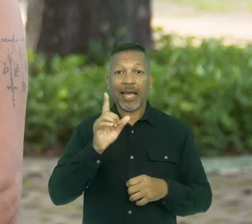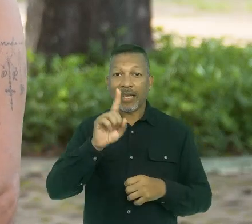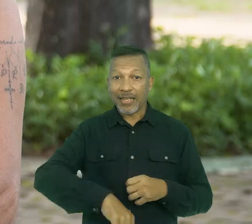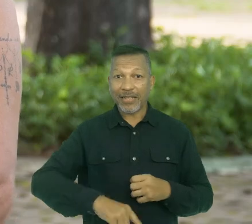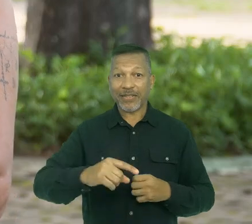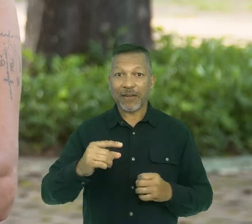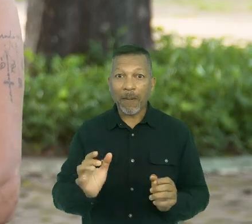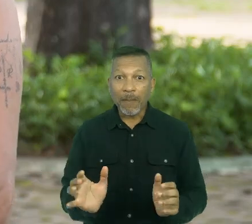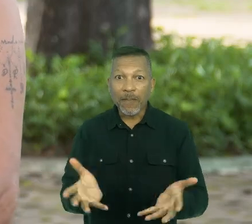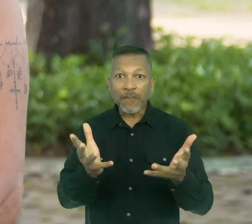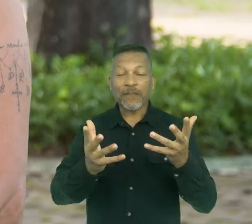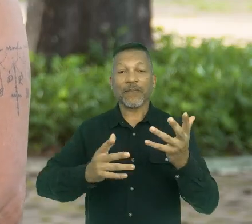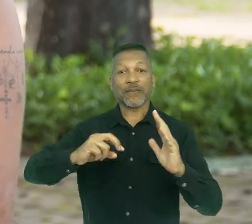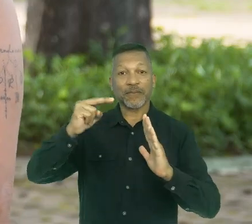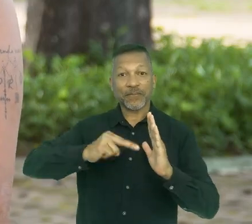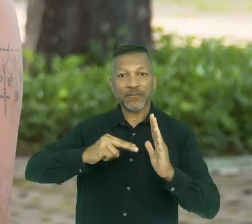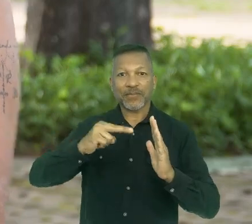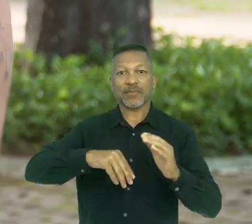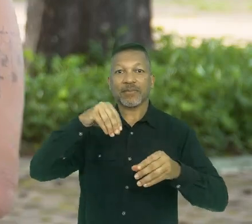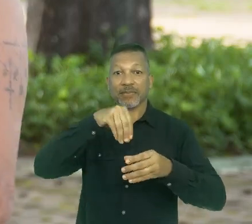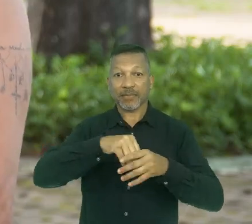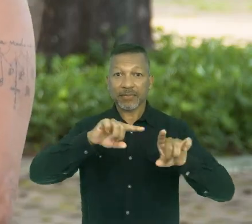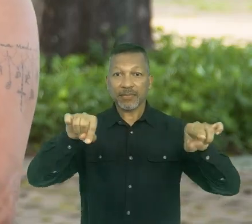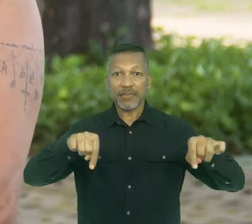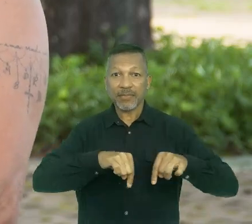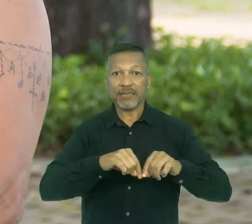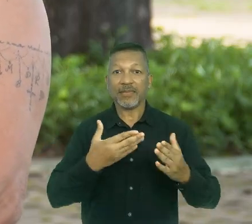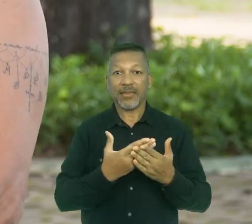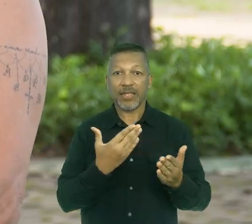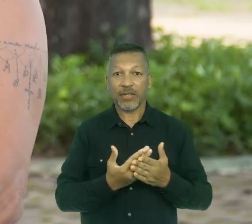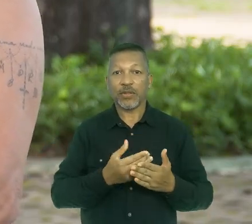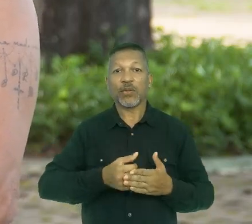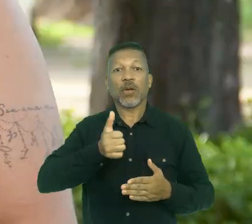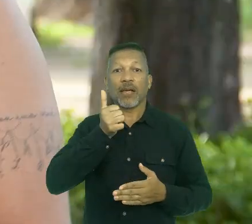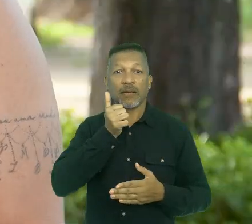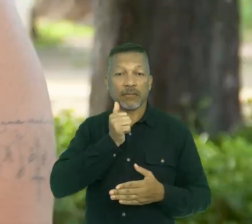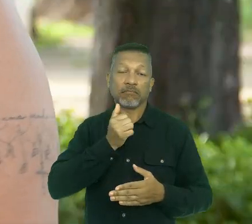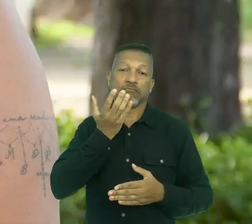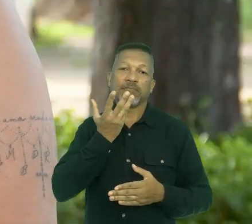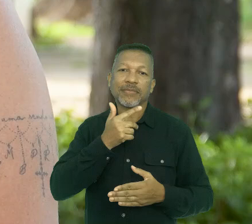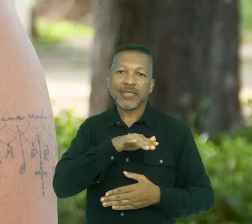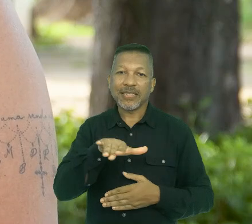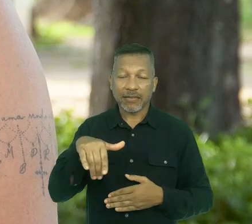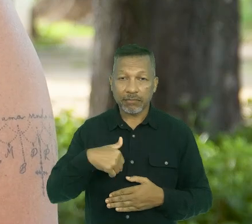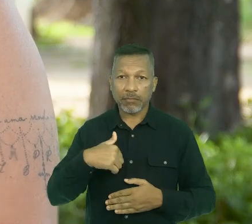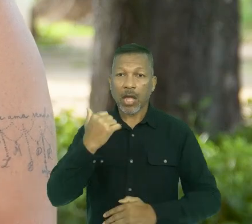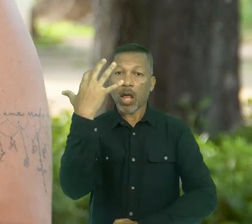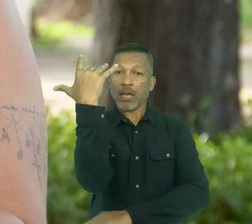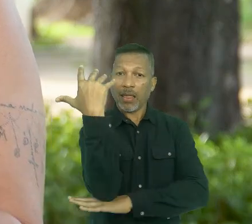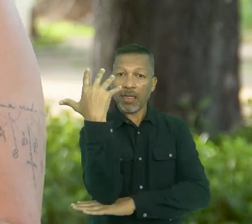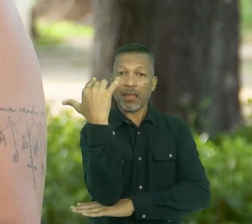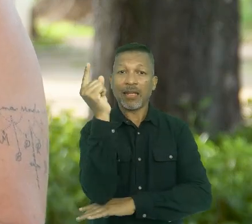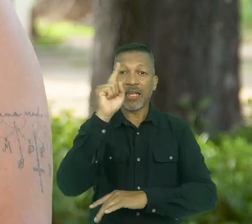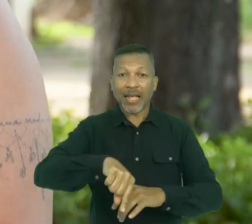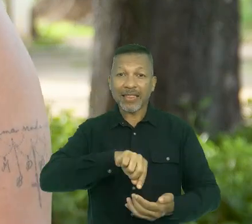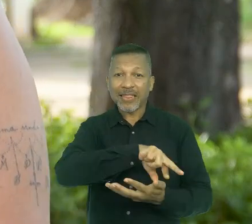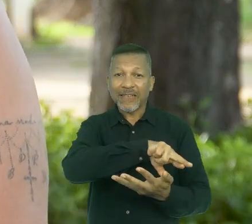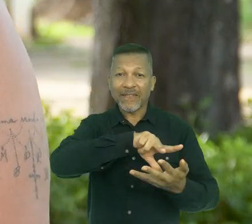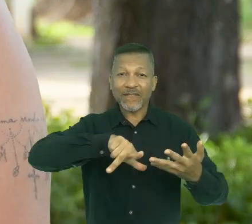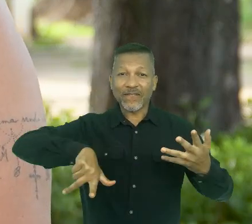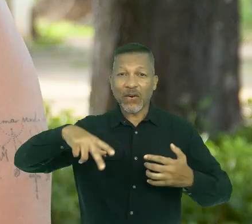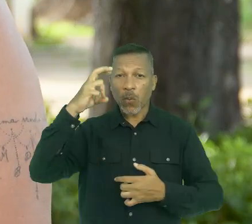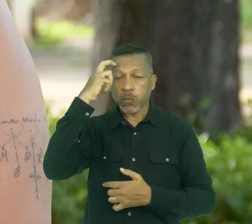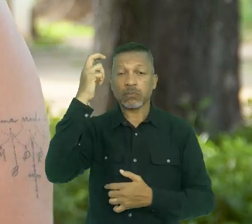grande incentivadora da leitura dentro da sala de aula, com os meninos na escola. Aqui em Ipatinga, a diversidade cultural é